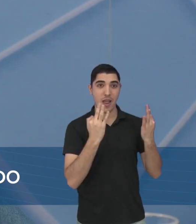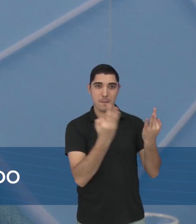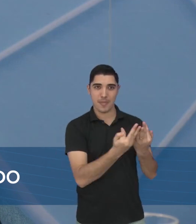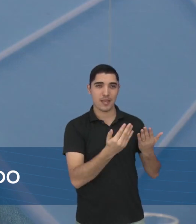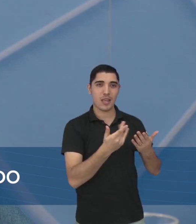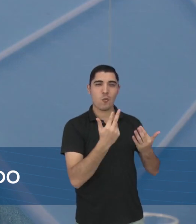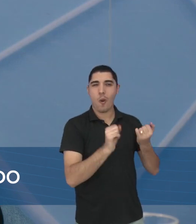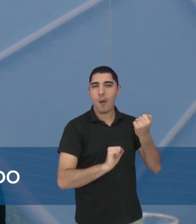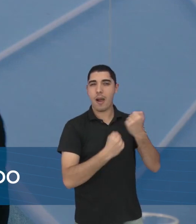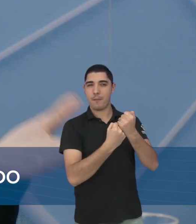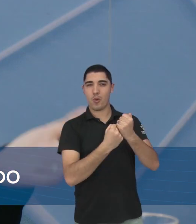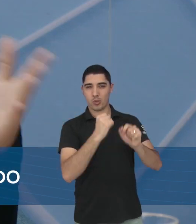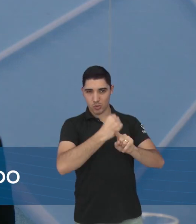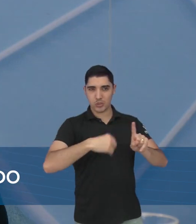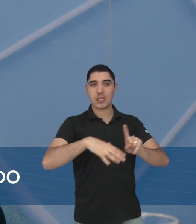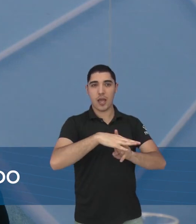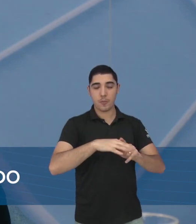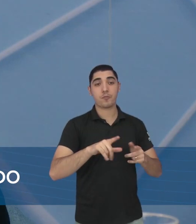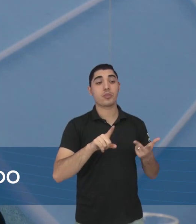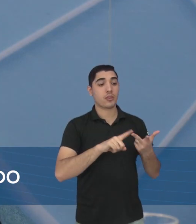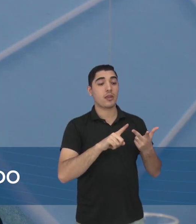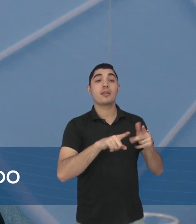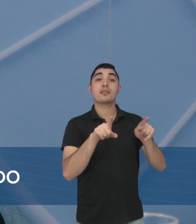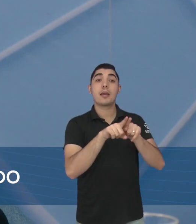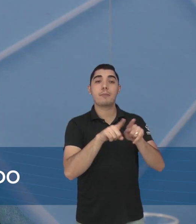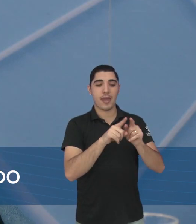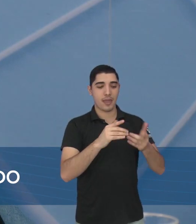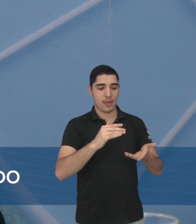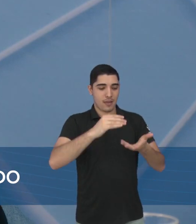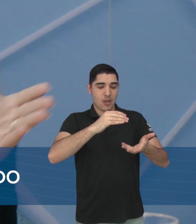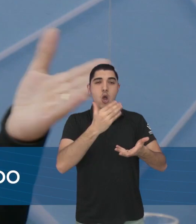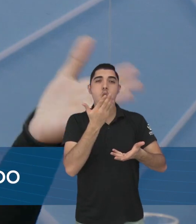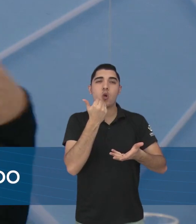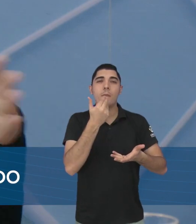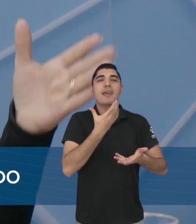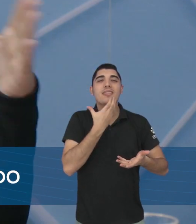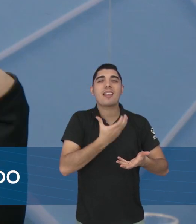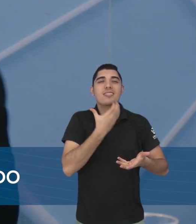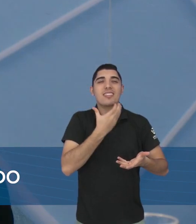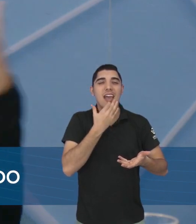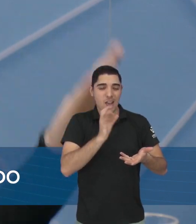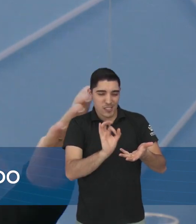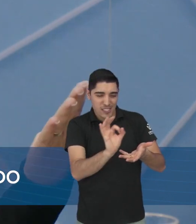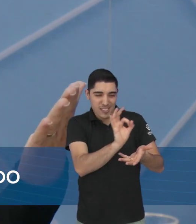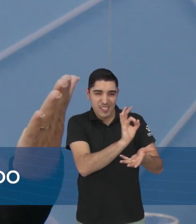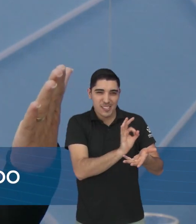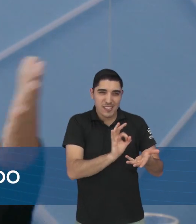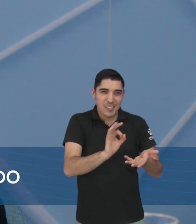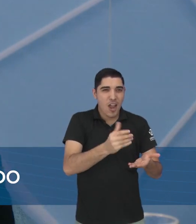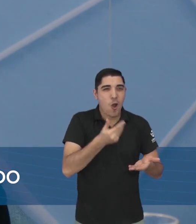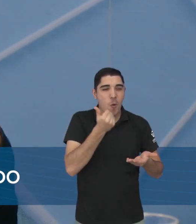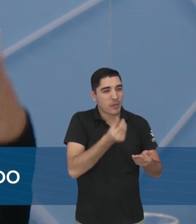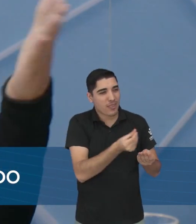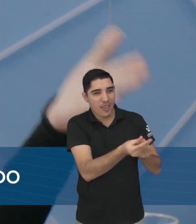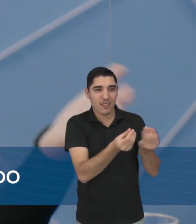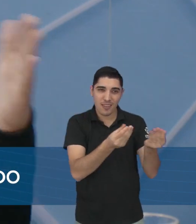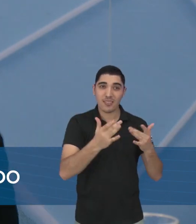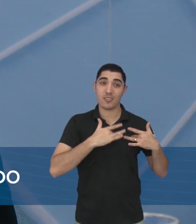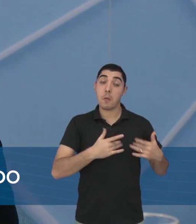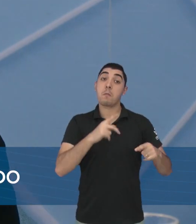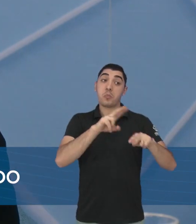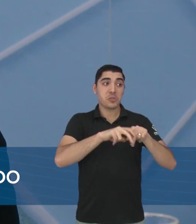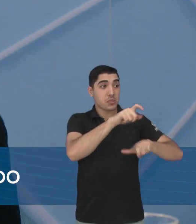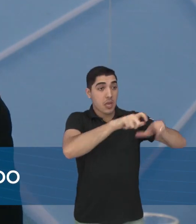apoio social. E aí temos a campanha do Panetone. E aí isso só acontece, todo isso, por conta